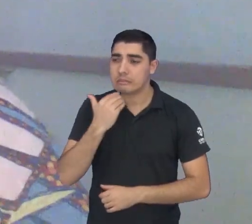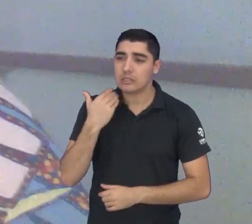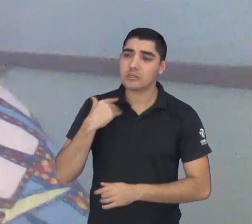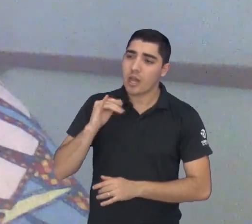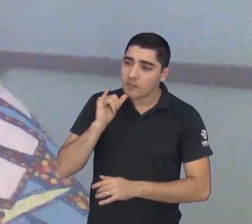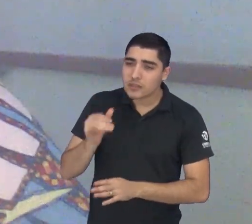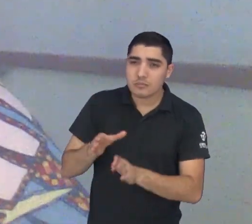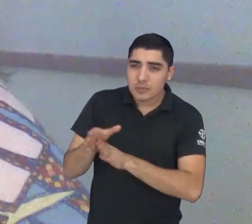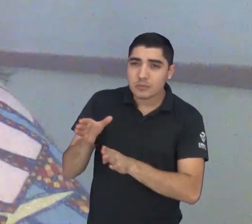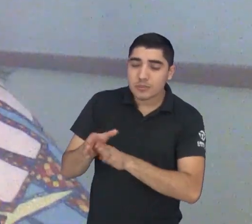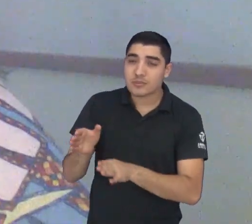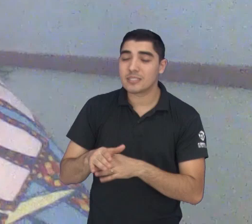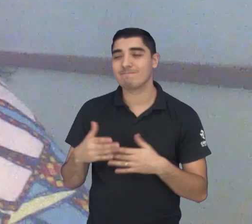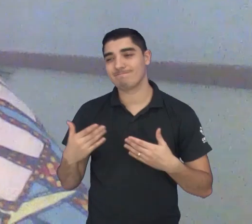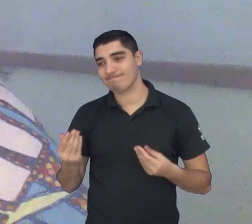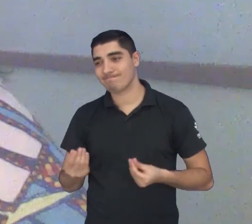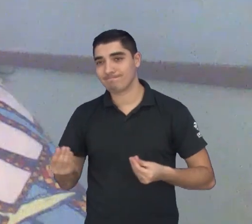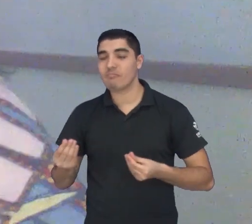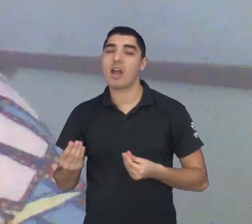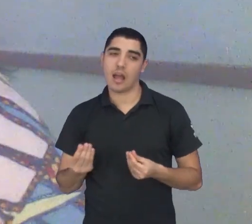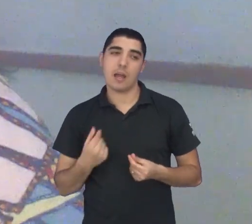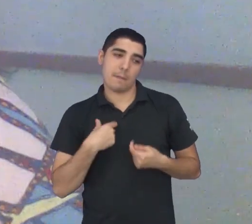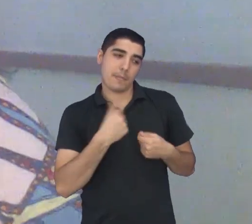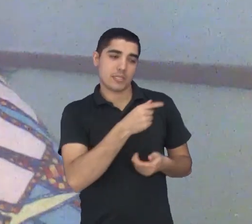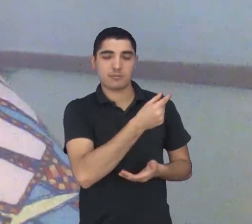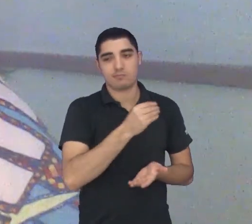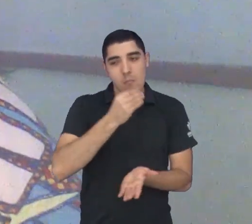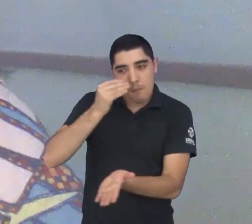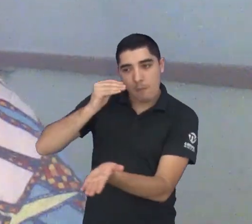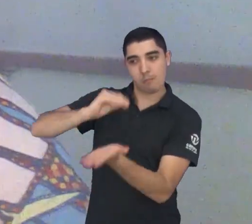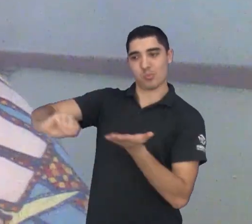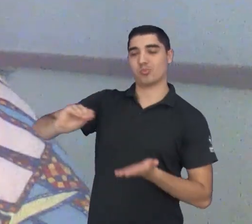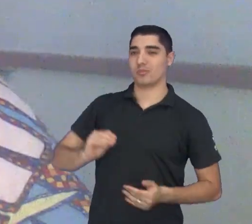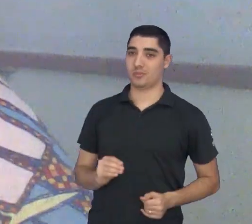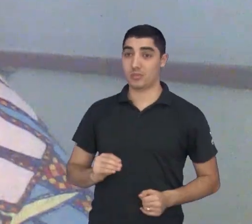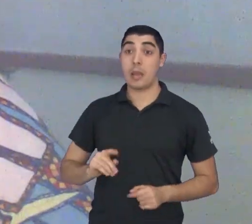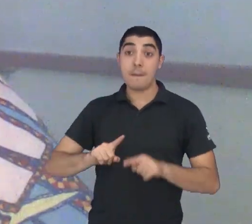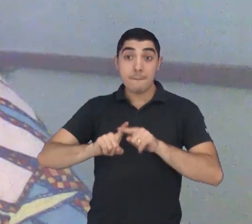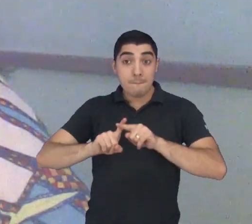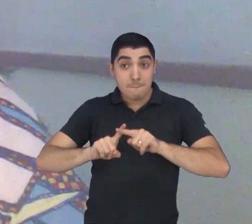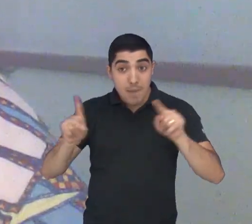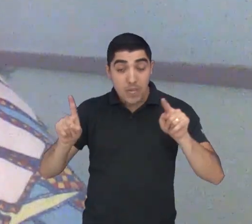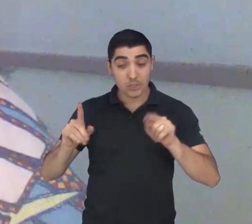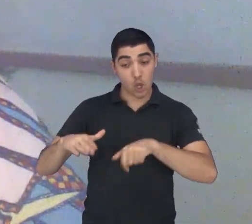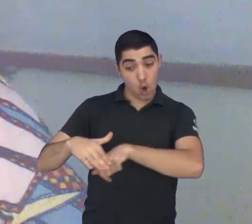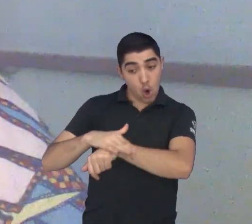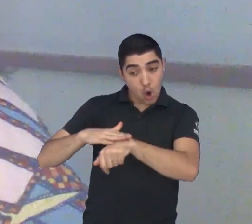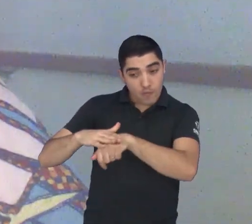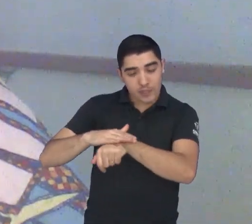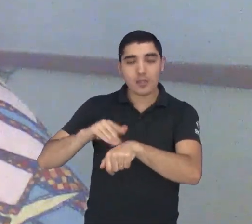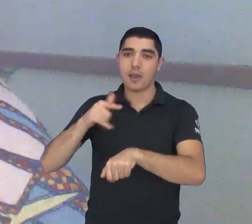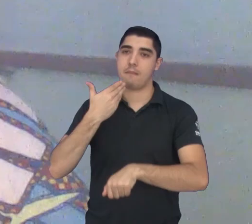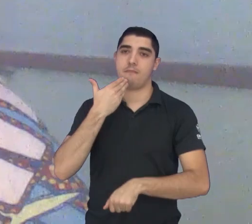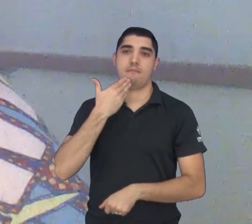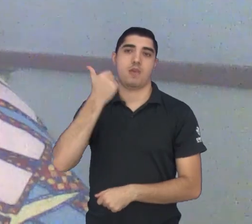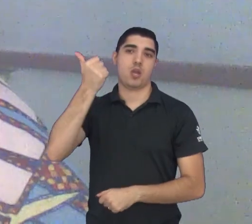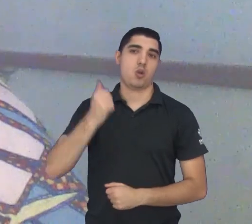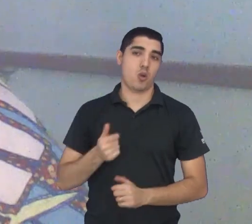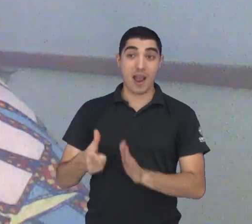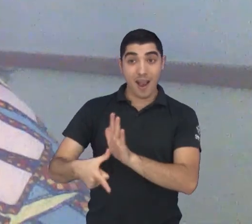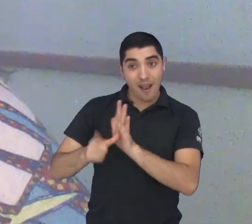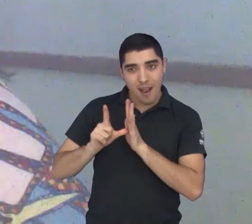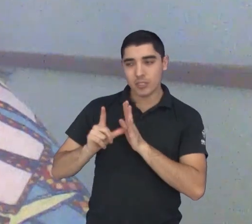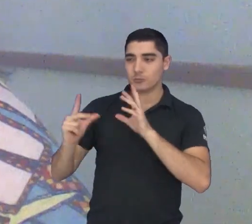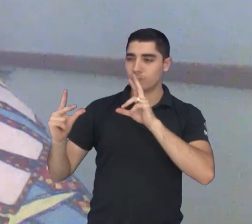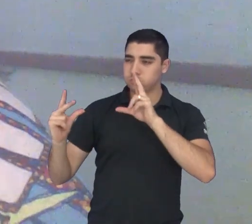algum condômino precisa realmente ser multado. Mas conversar ainda é uma boa opção para quem